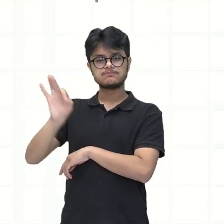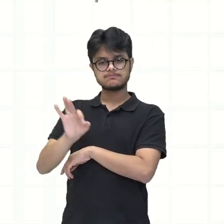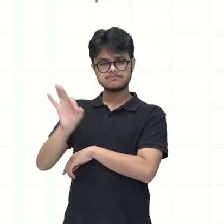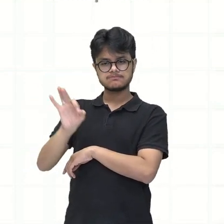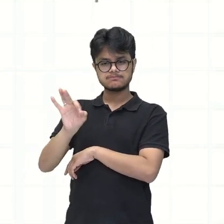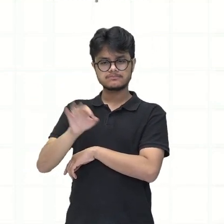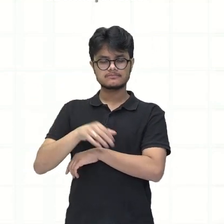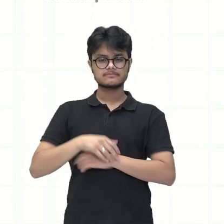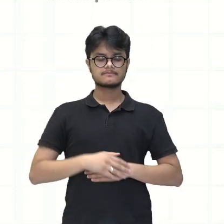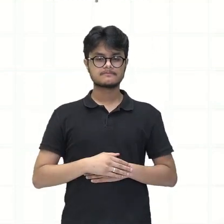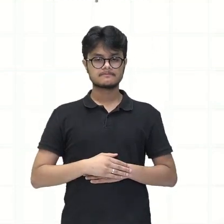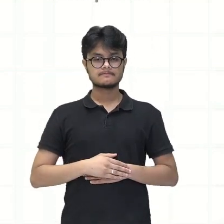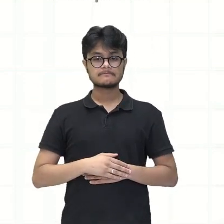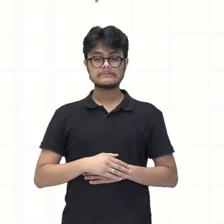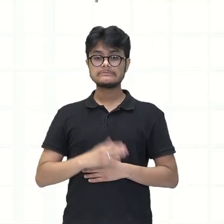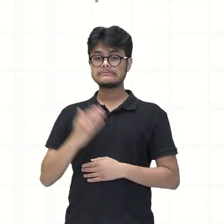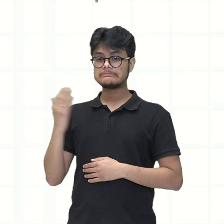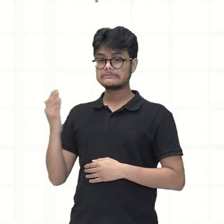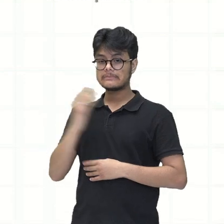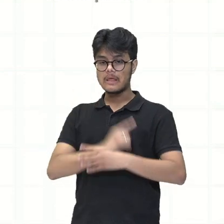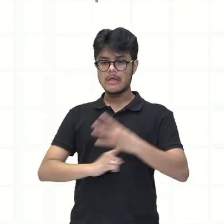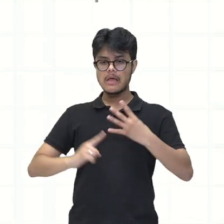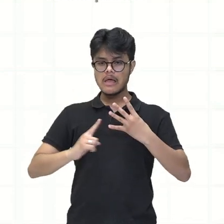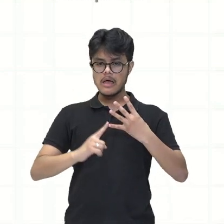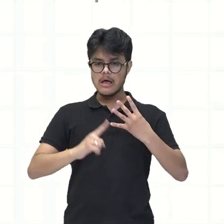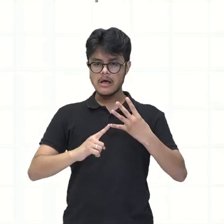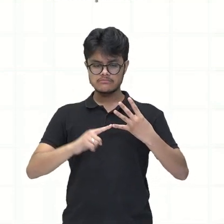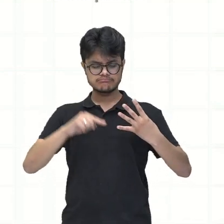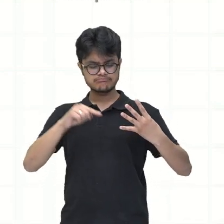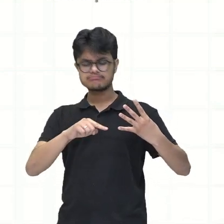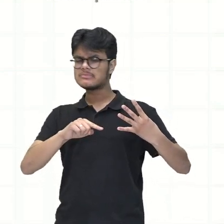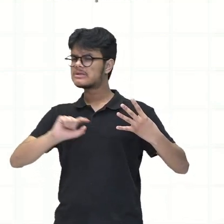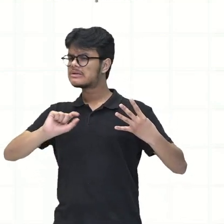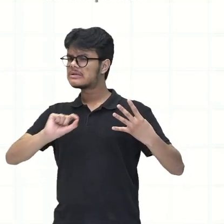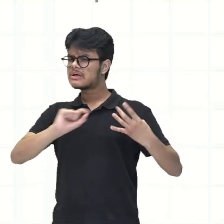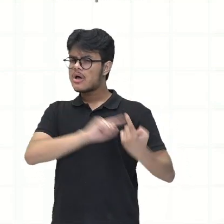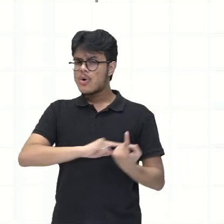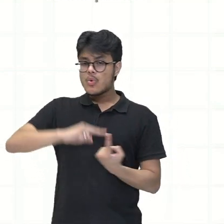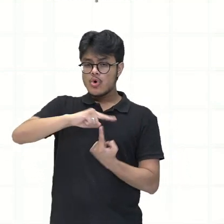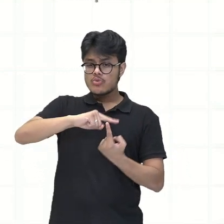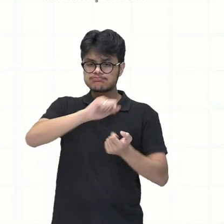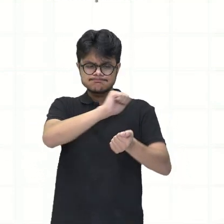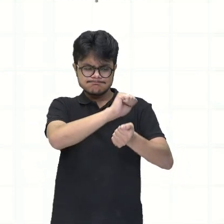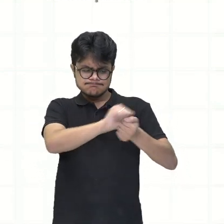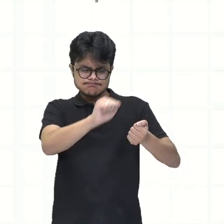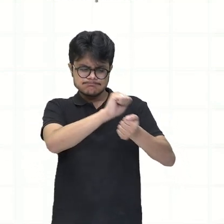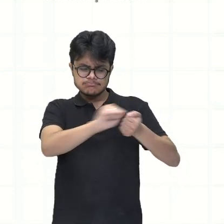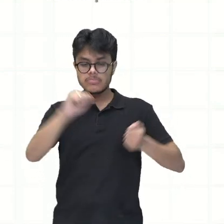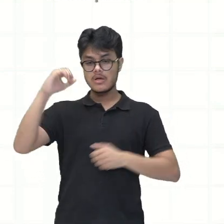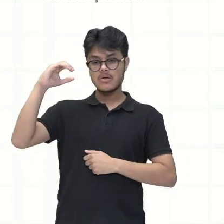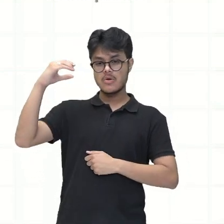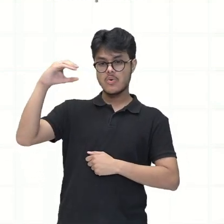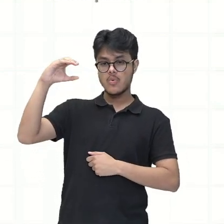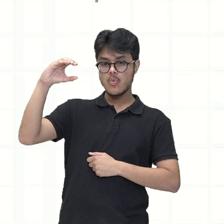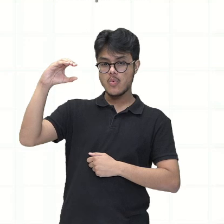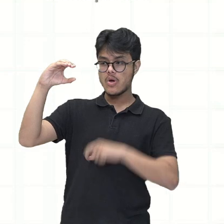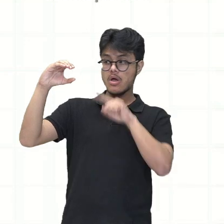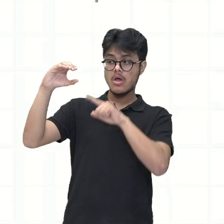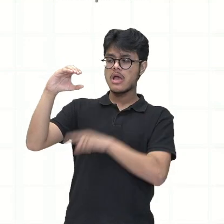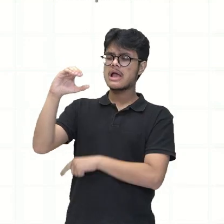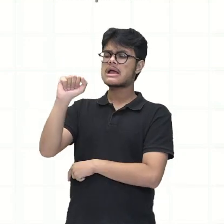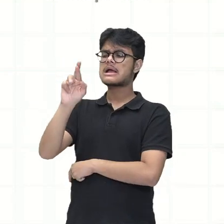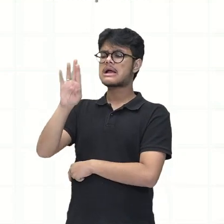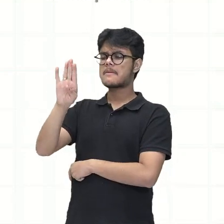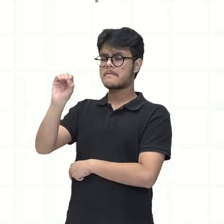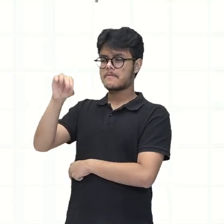96%. Então, o antracito é o tipo de carbono, né, é a forma, a gente pode dizer assim, que é